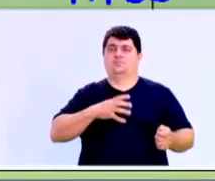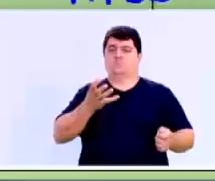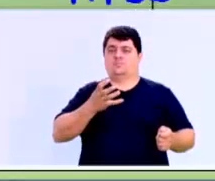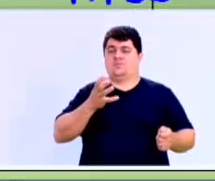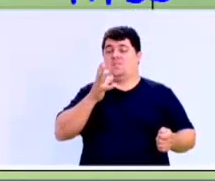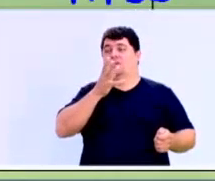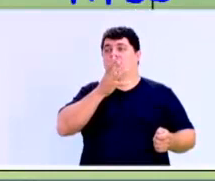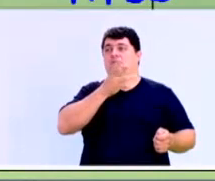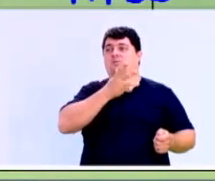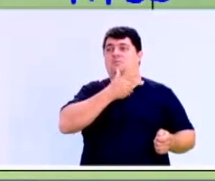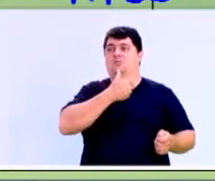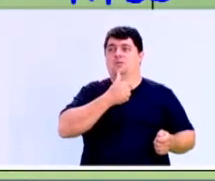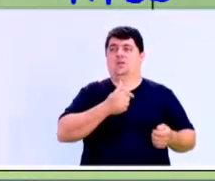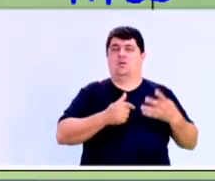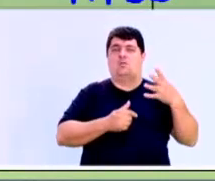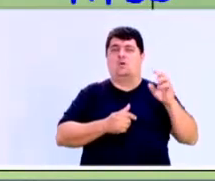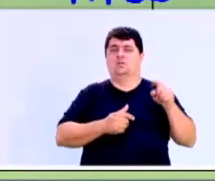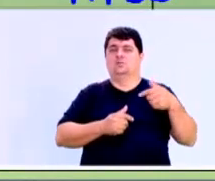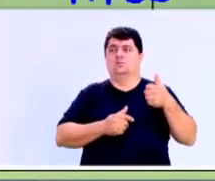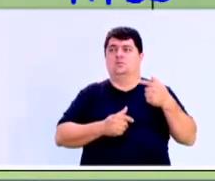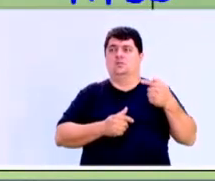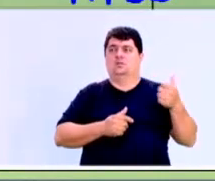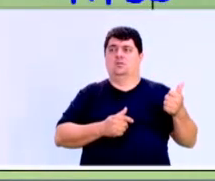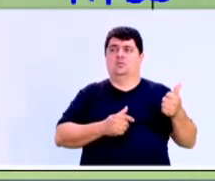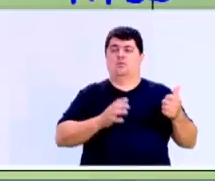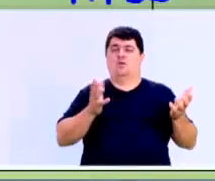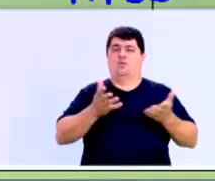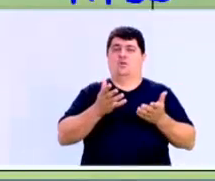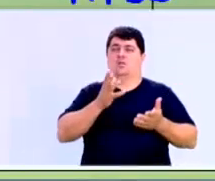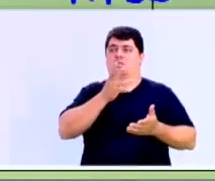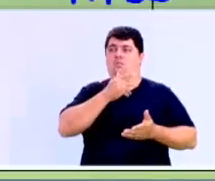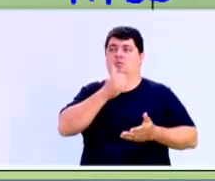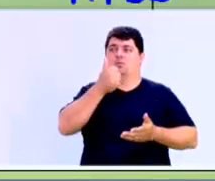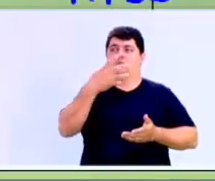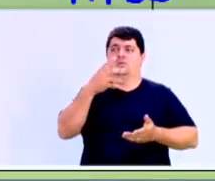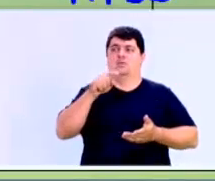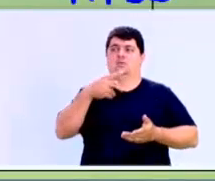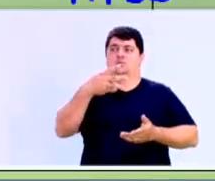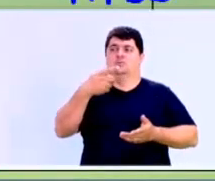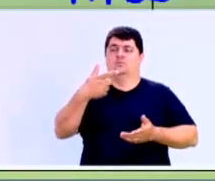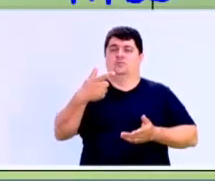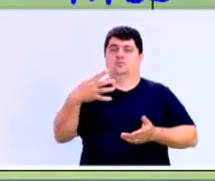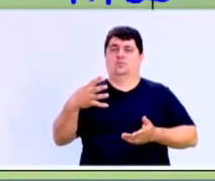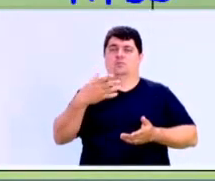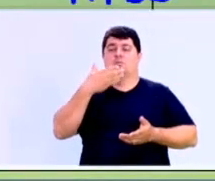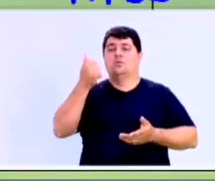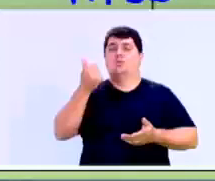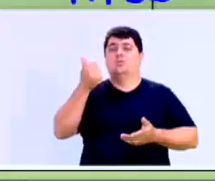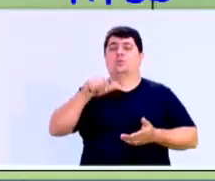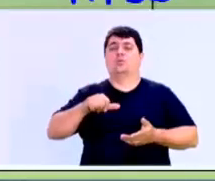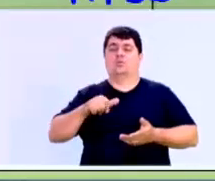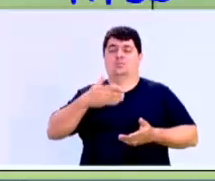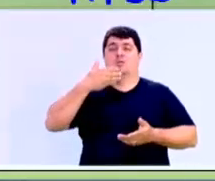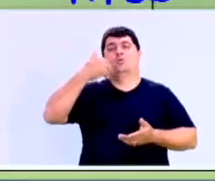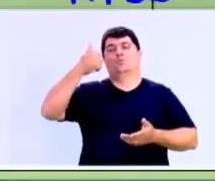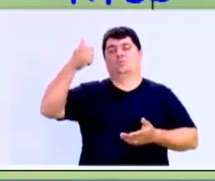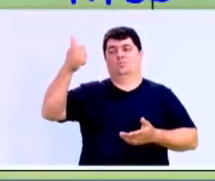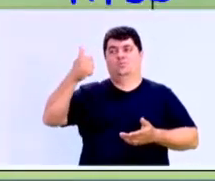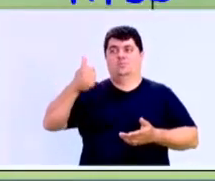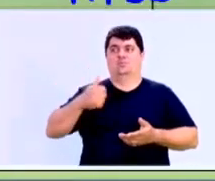prazo possível. Era 4,71 de média, foi para quanto? 14,24. Então, melhorou ou piorou?